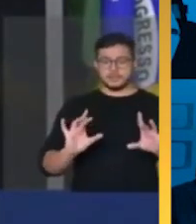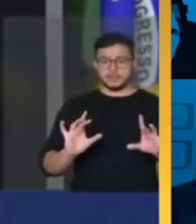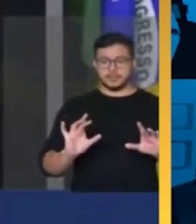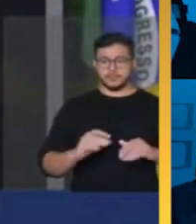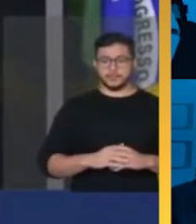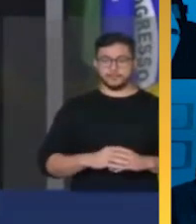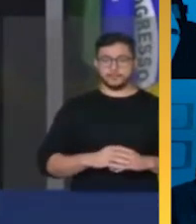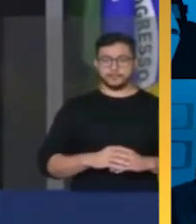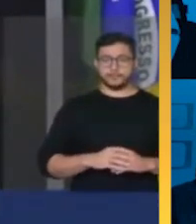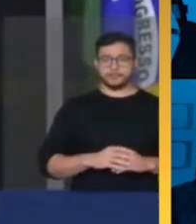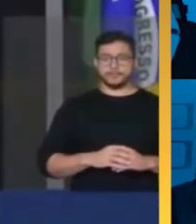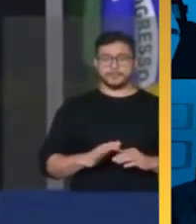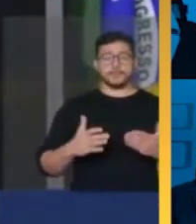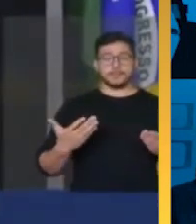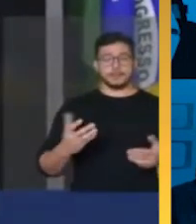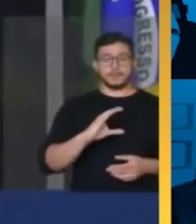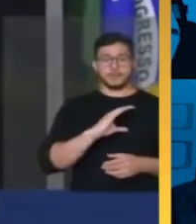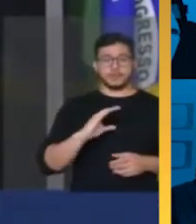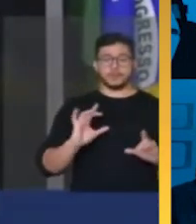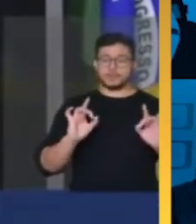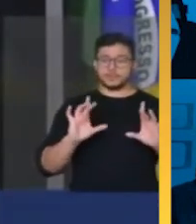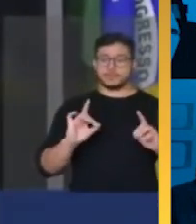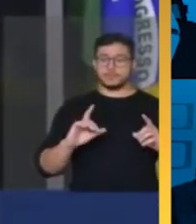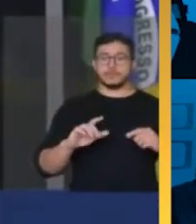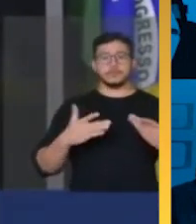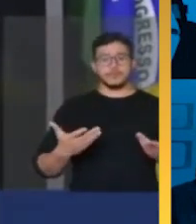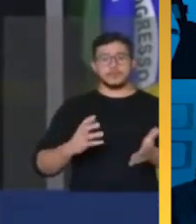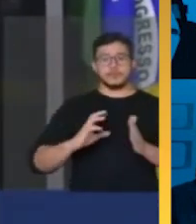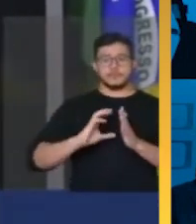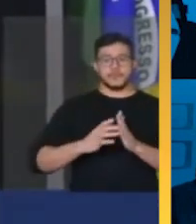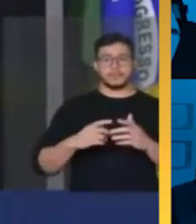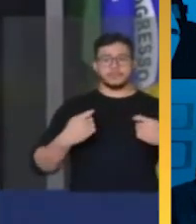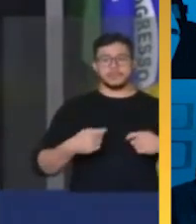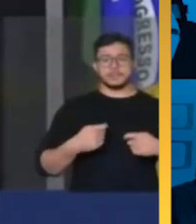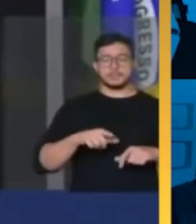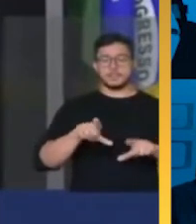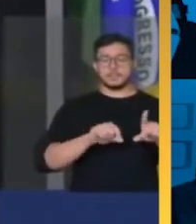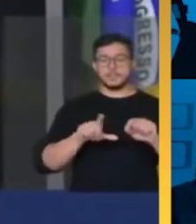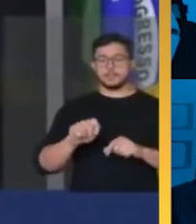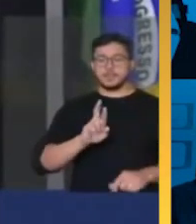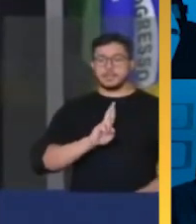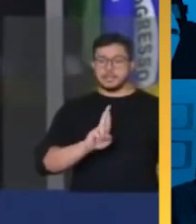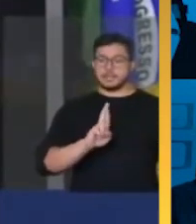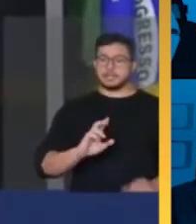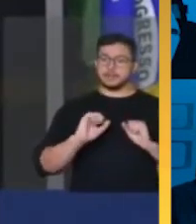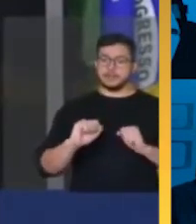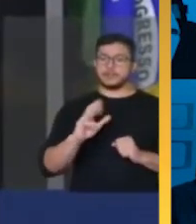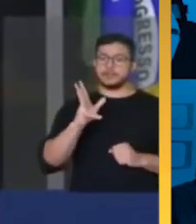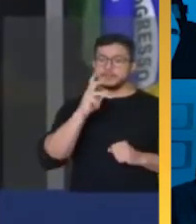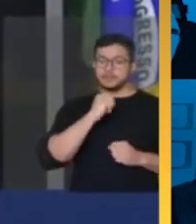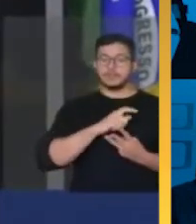aí, numa comissão especial, é necessário que os partidos indiquem os representantes, e o trabalho pode